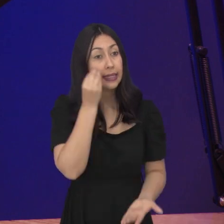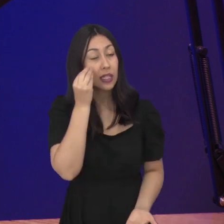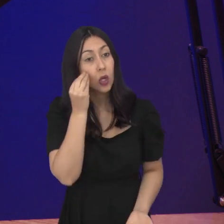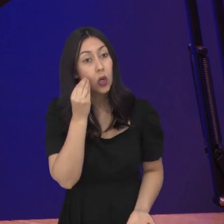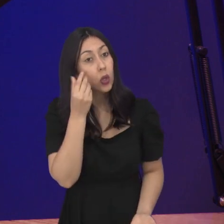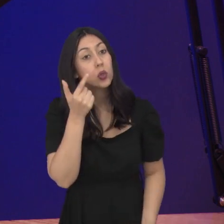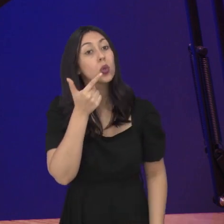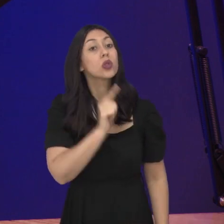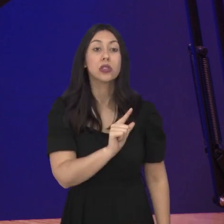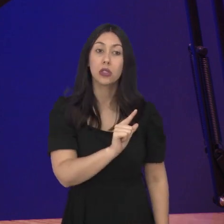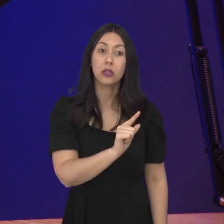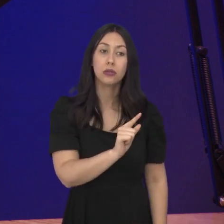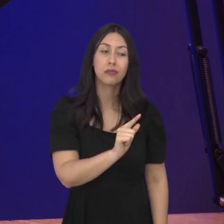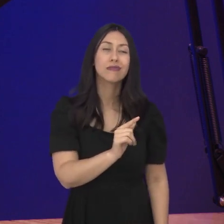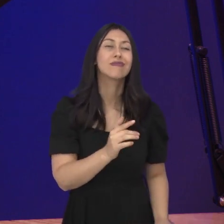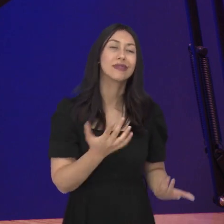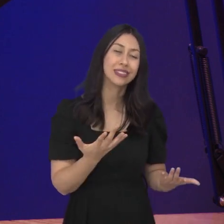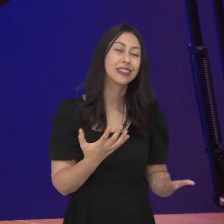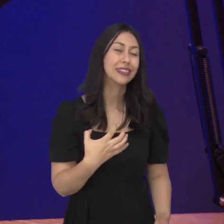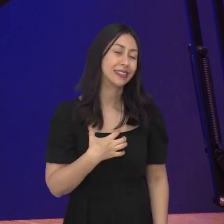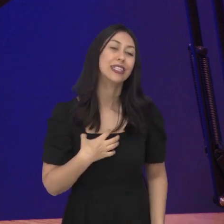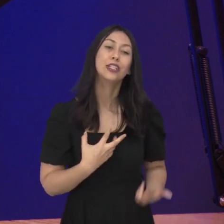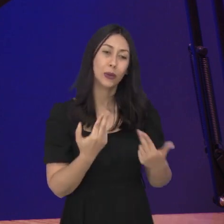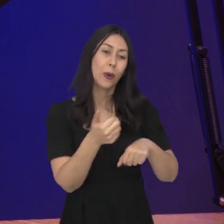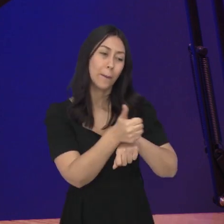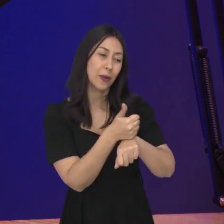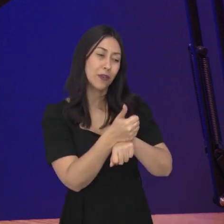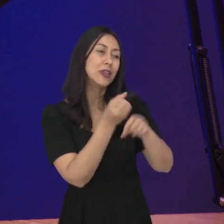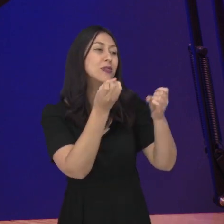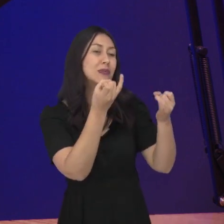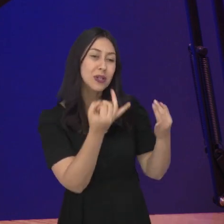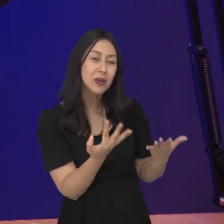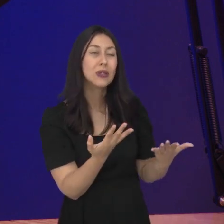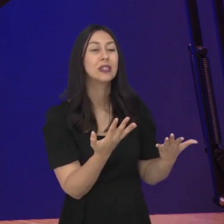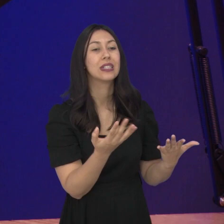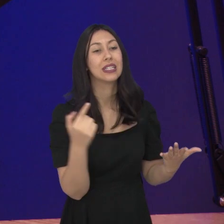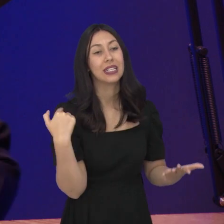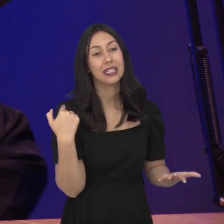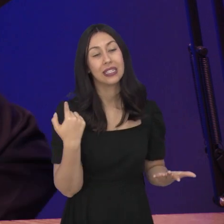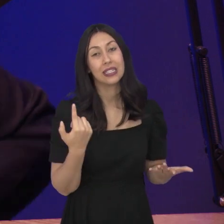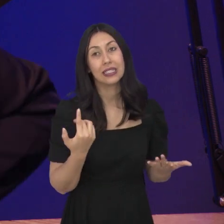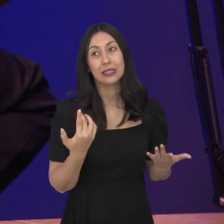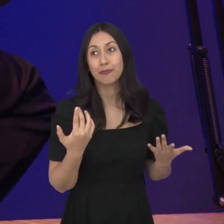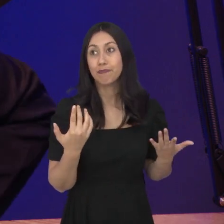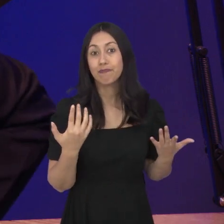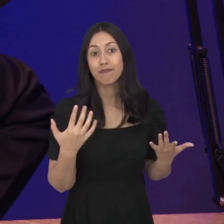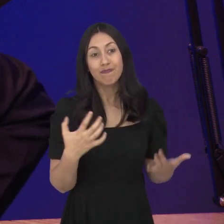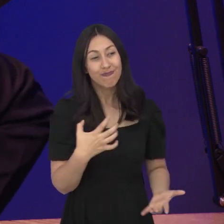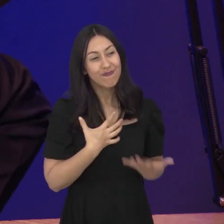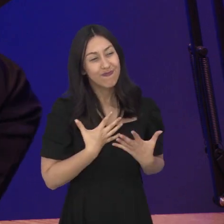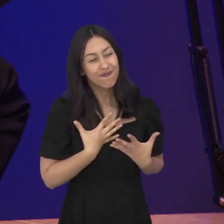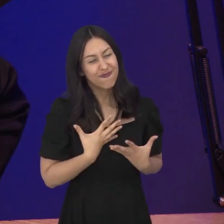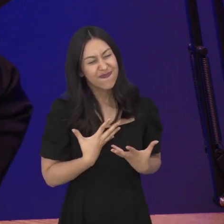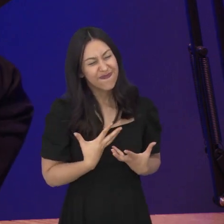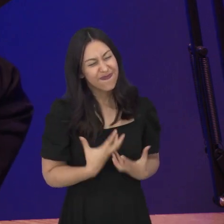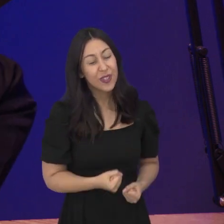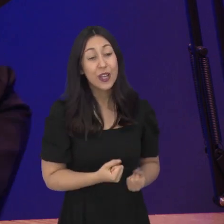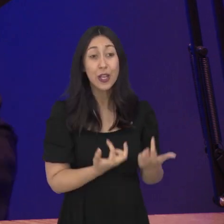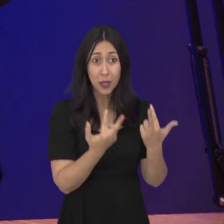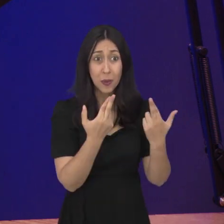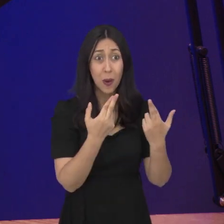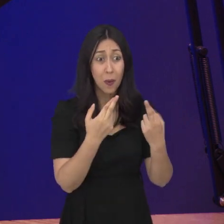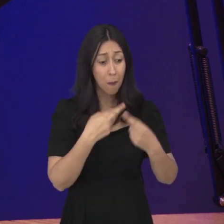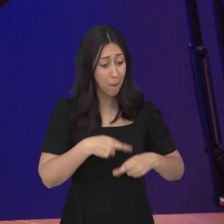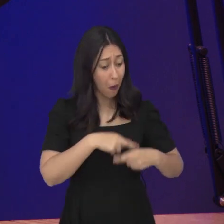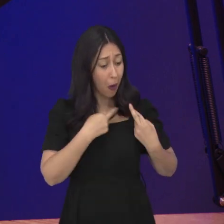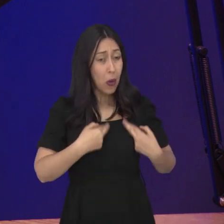não passou num ano, é lógico que tem aquela sensação, como o próprio especialista falou no começo, né, que eu citei aqui,